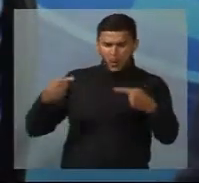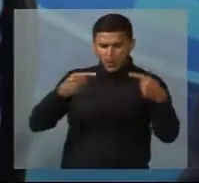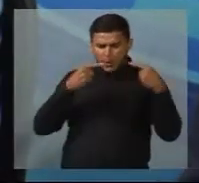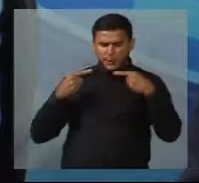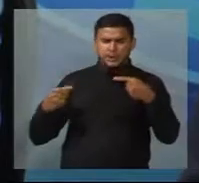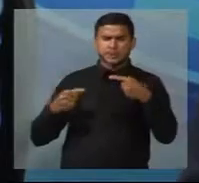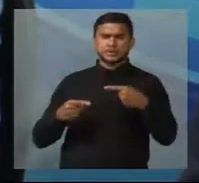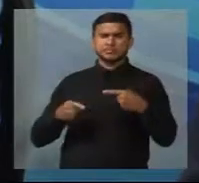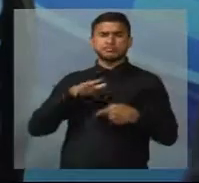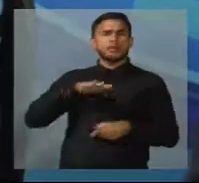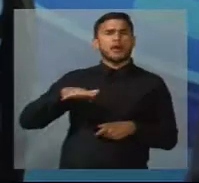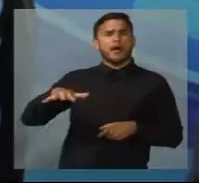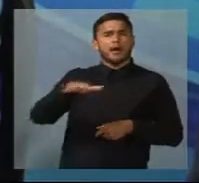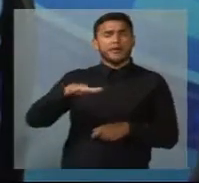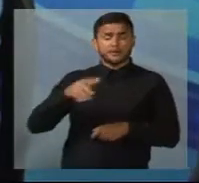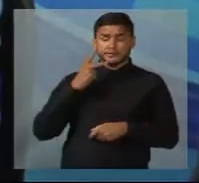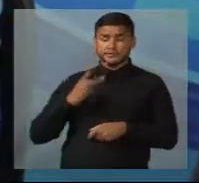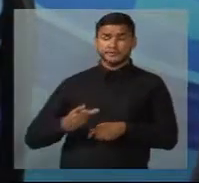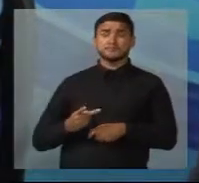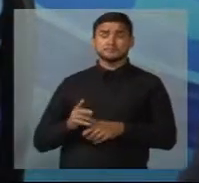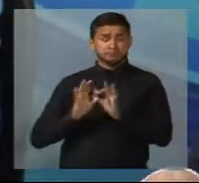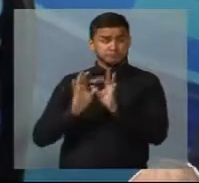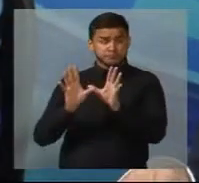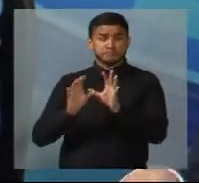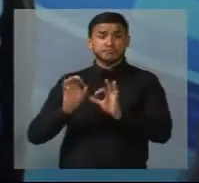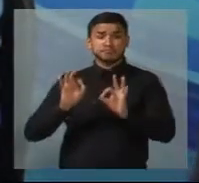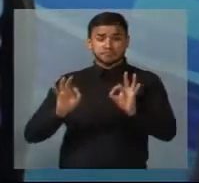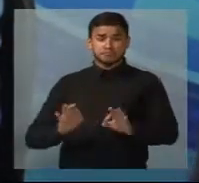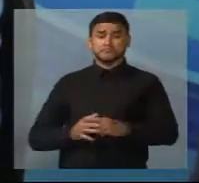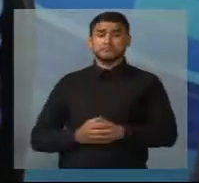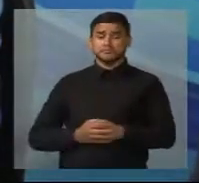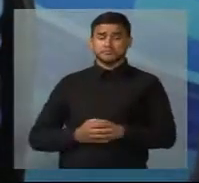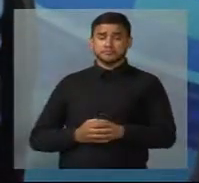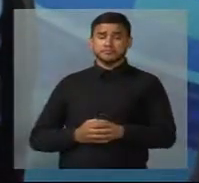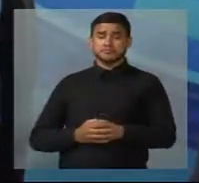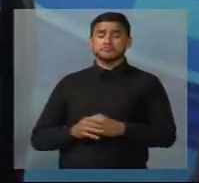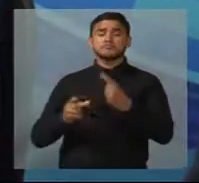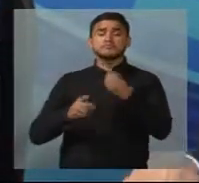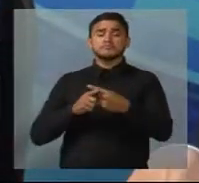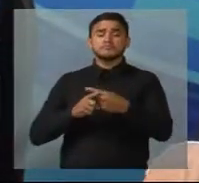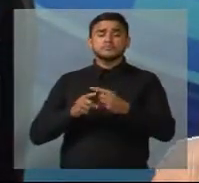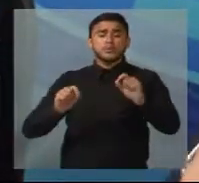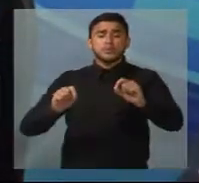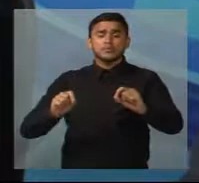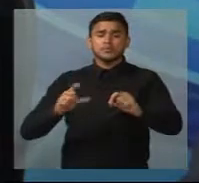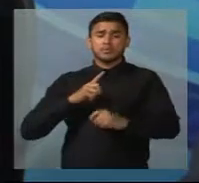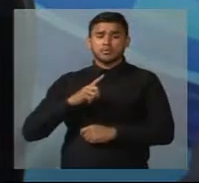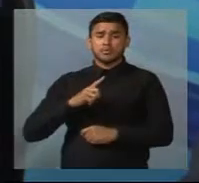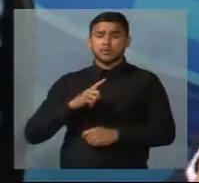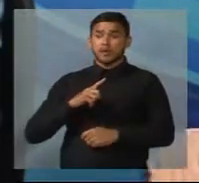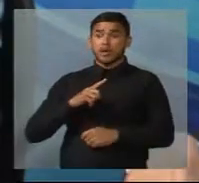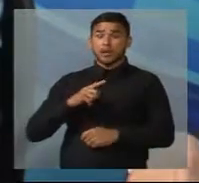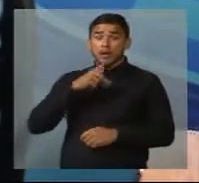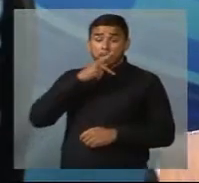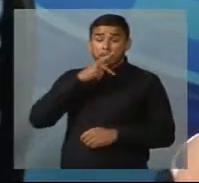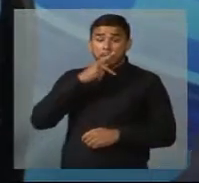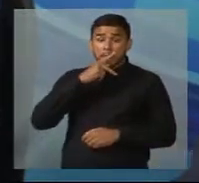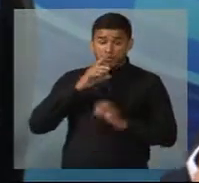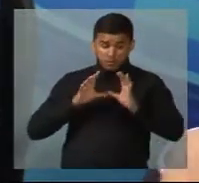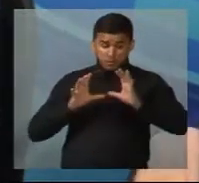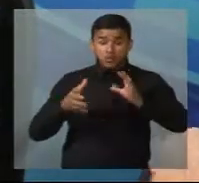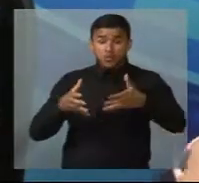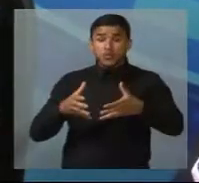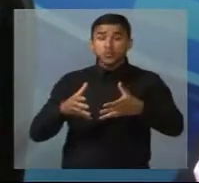Supremo aponta nessa direção, seja porque é a maneira de salvar o partido do desgaste